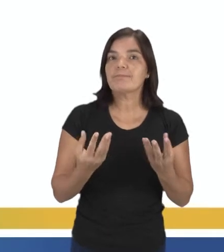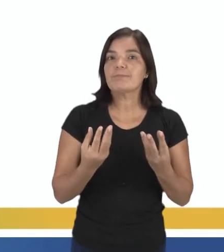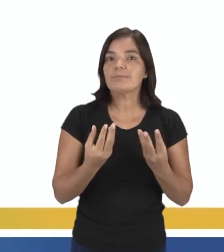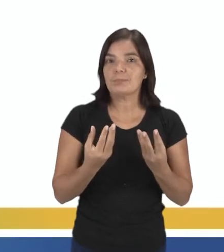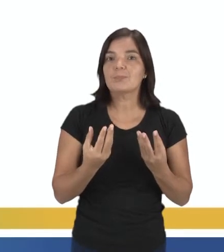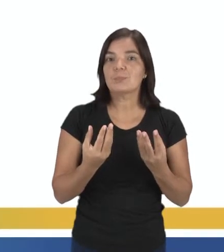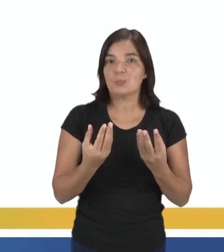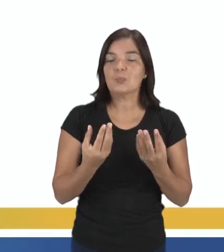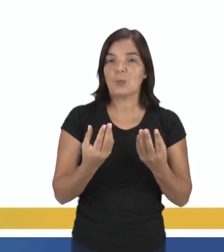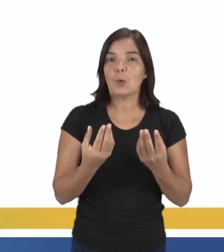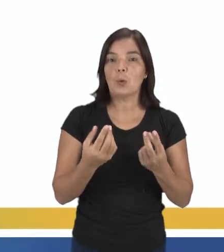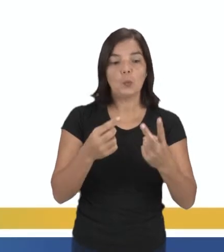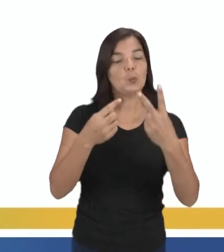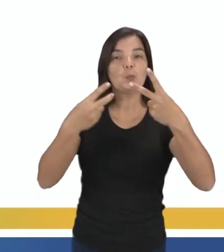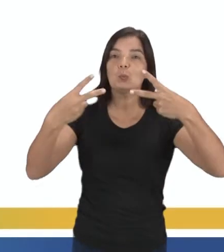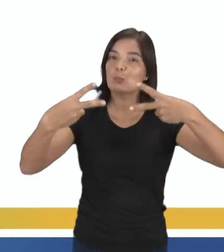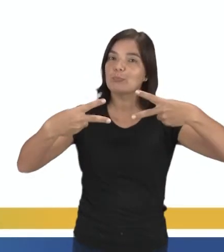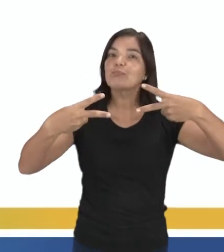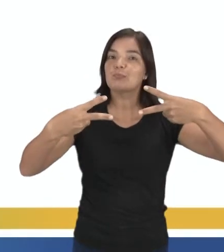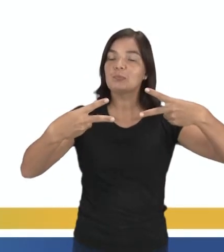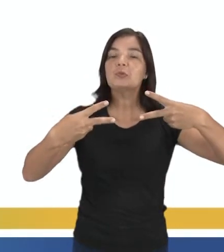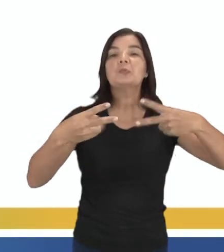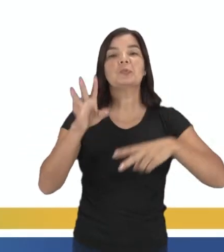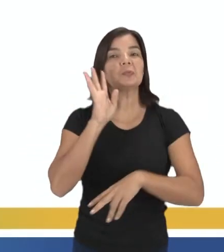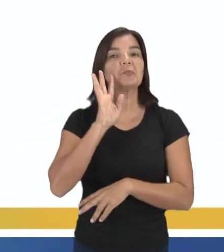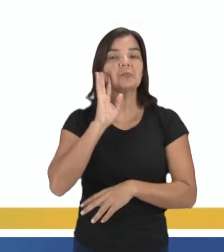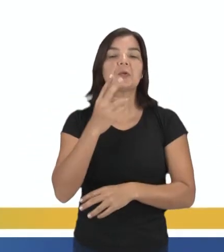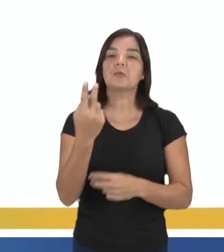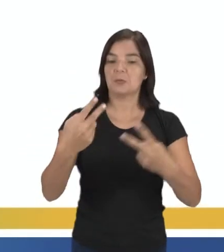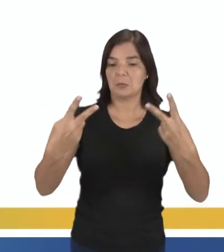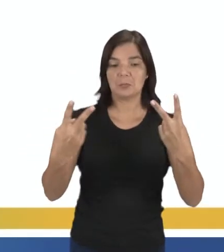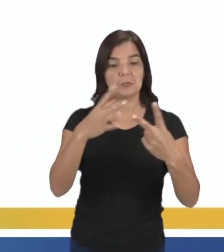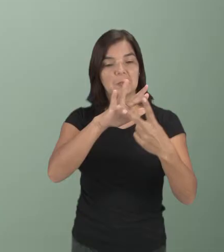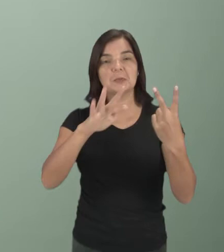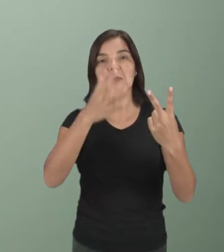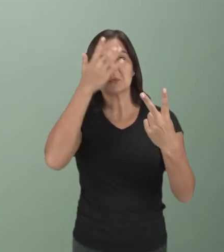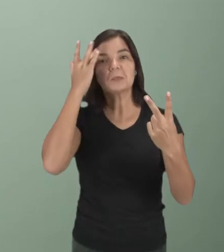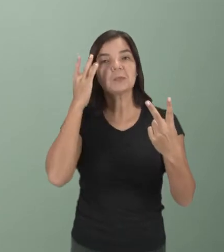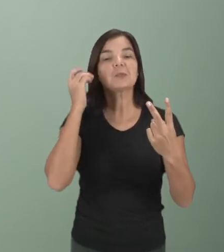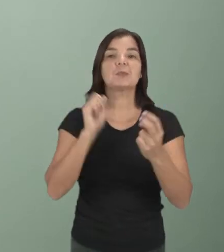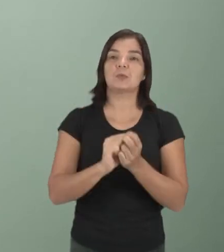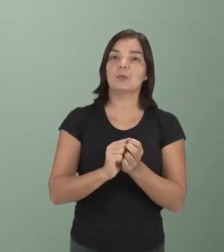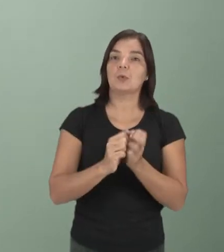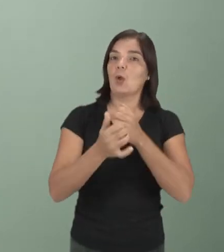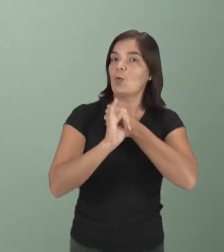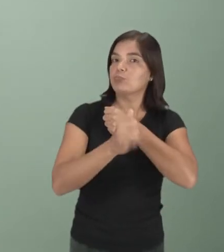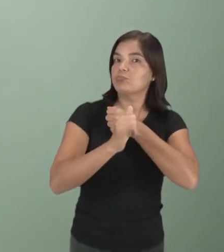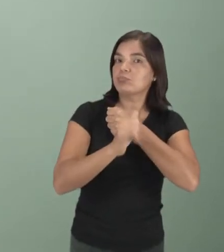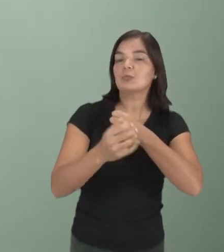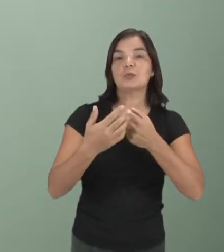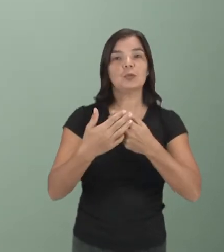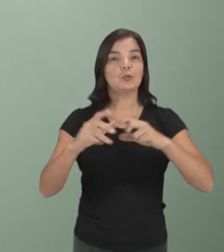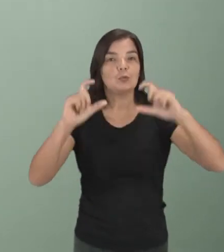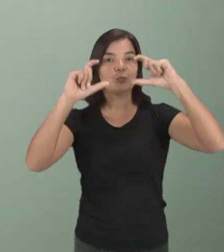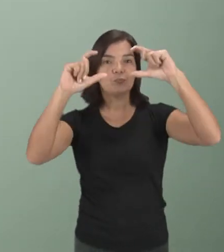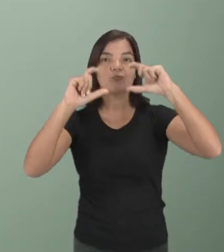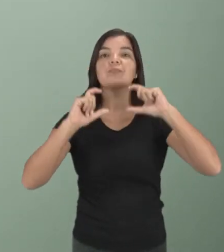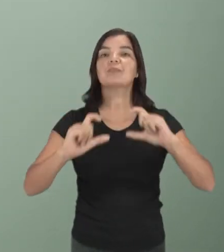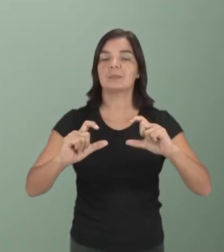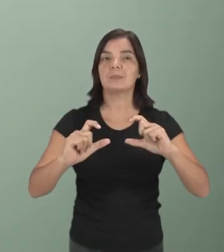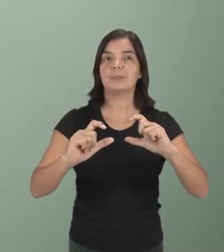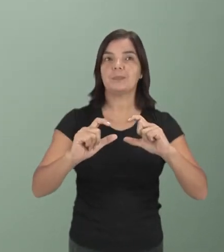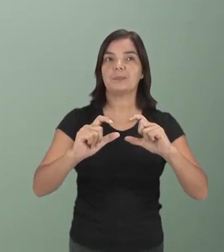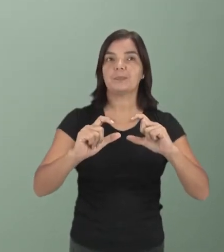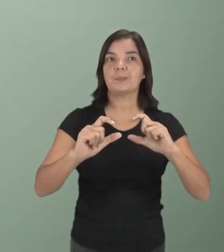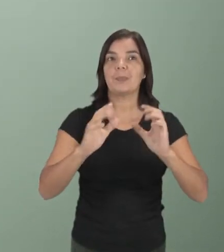um dueto muito interessante, tá? Com eles dois. Um na prosa e um no verso. Então, Eça de Queiroz